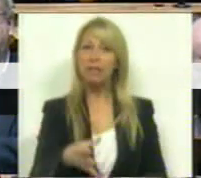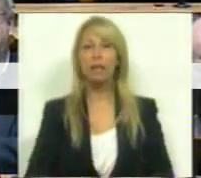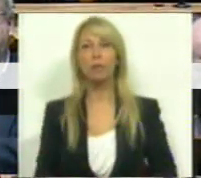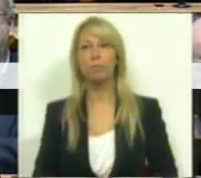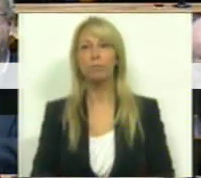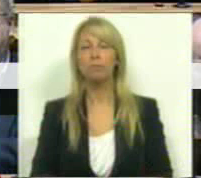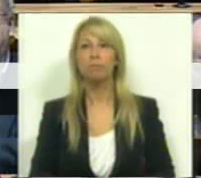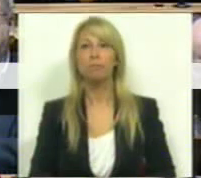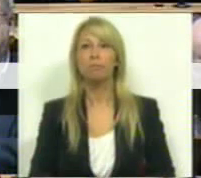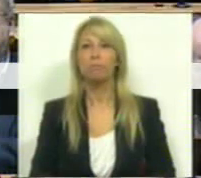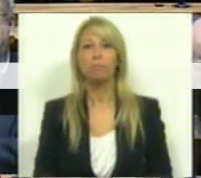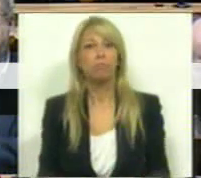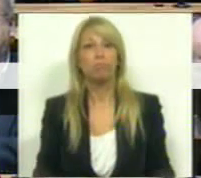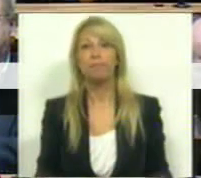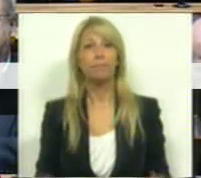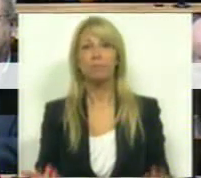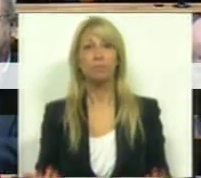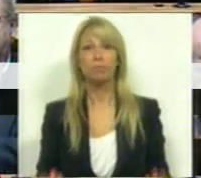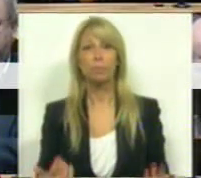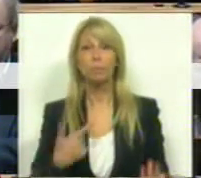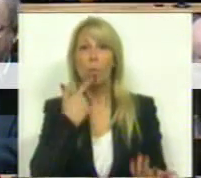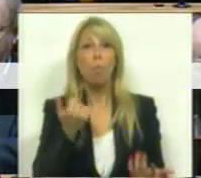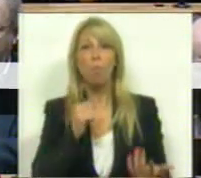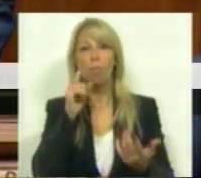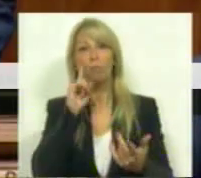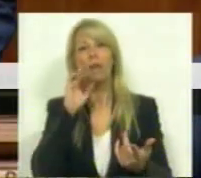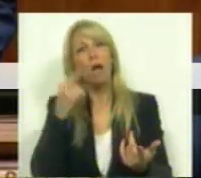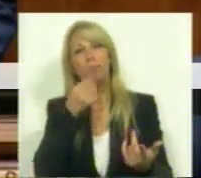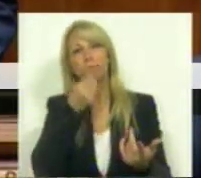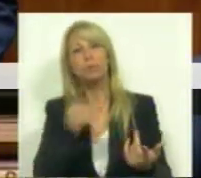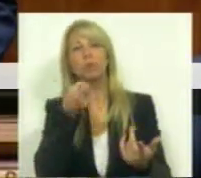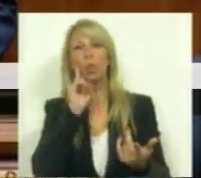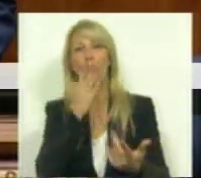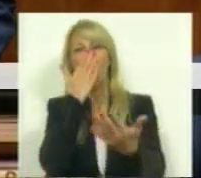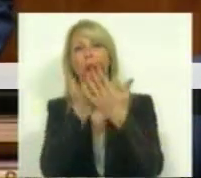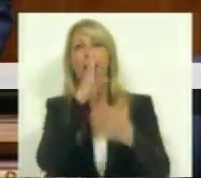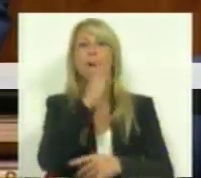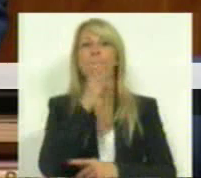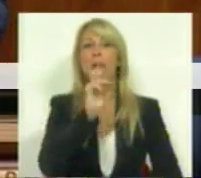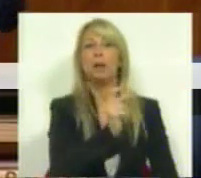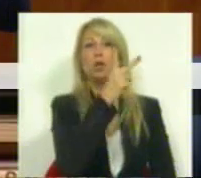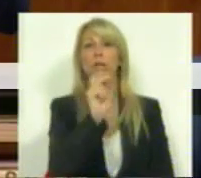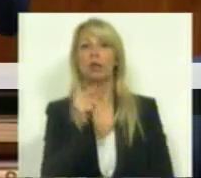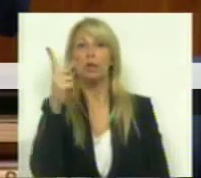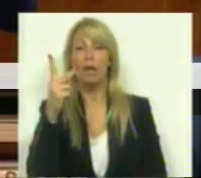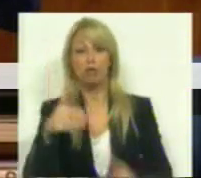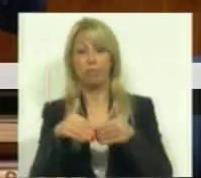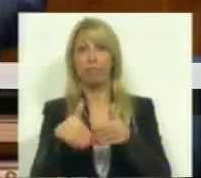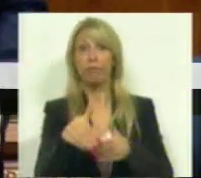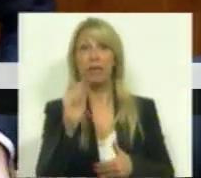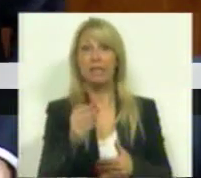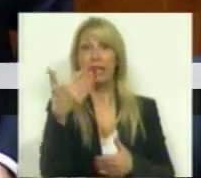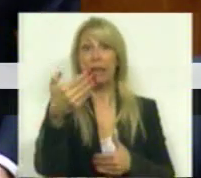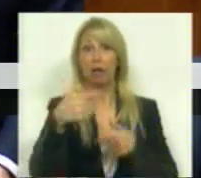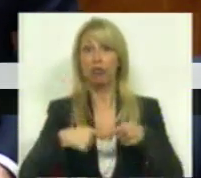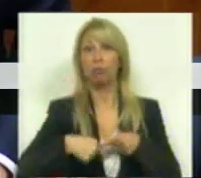que não devíamos encarar o exercício plurianual dos próximos 7 anos de